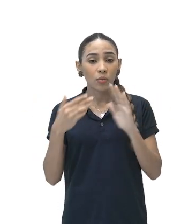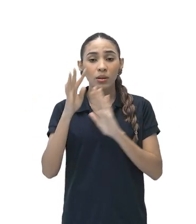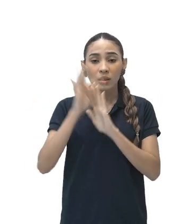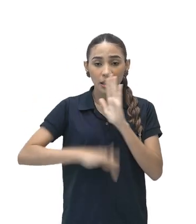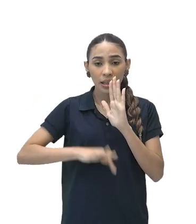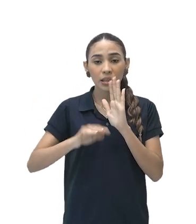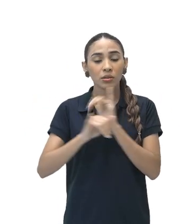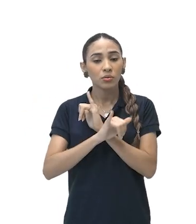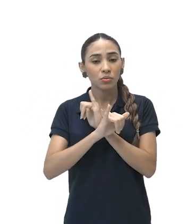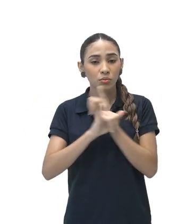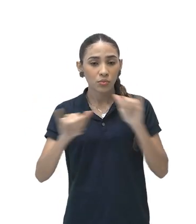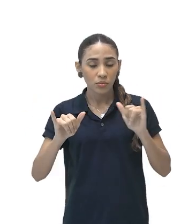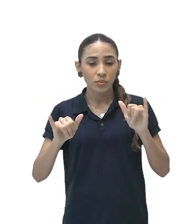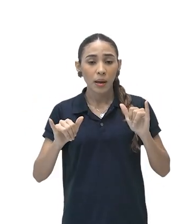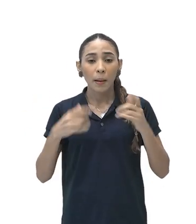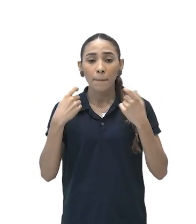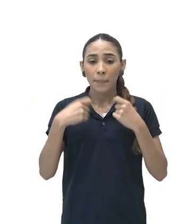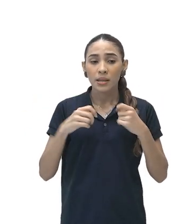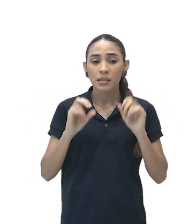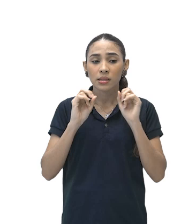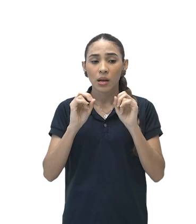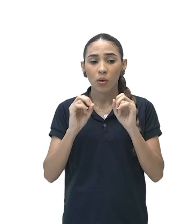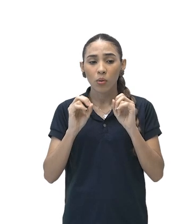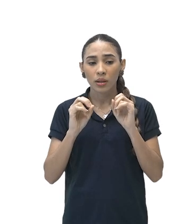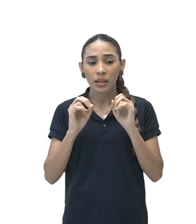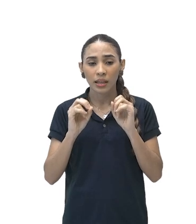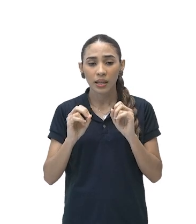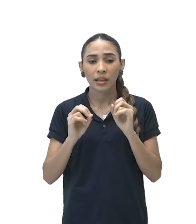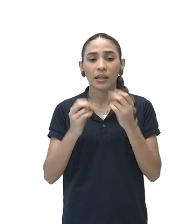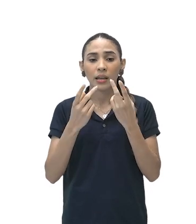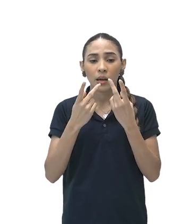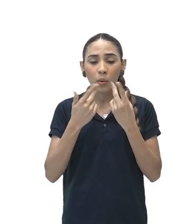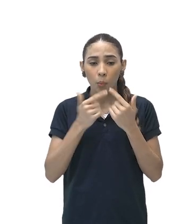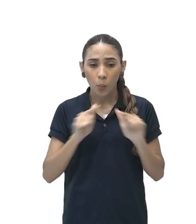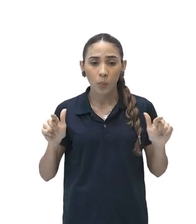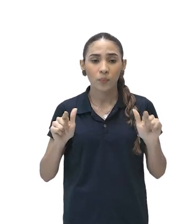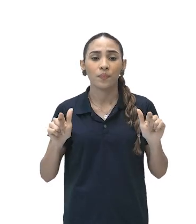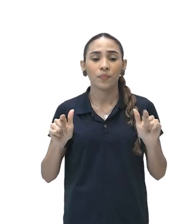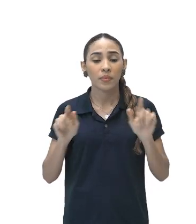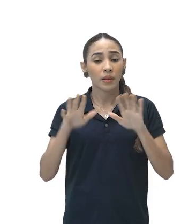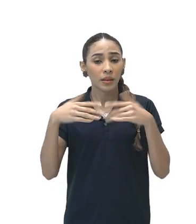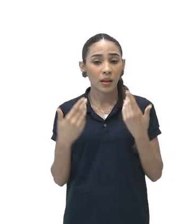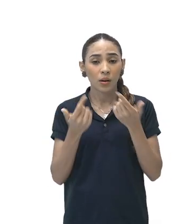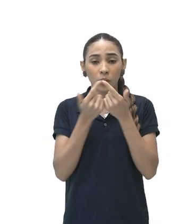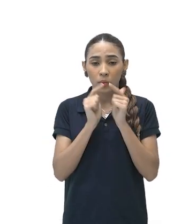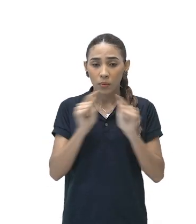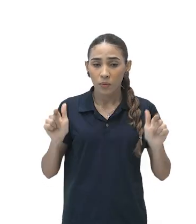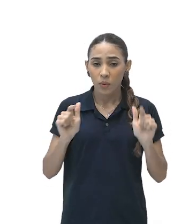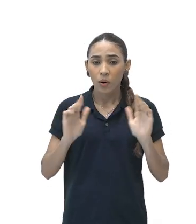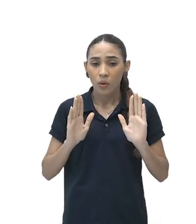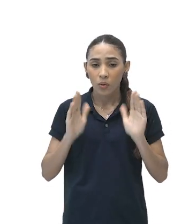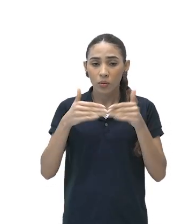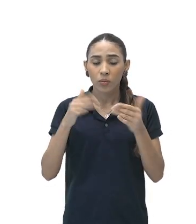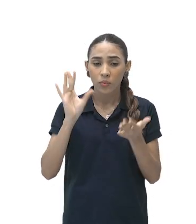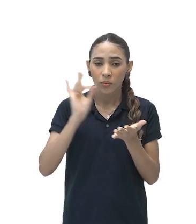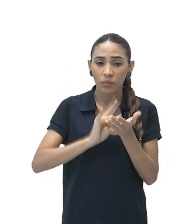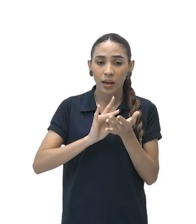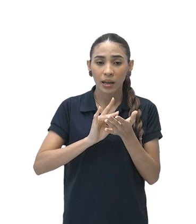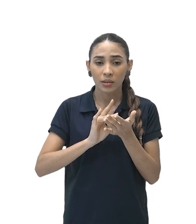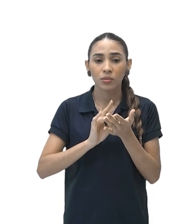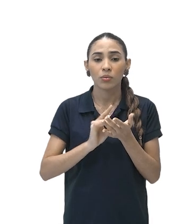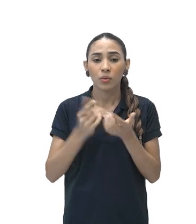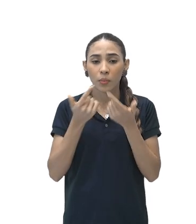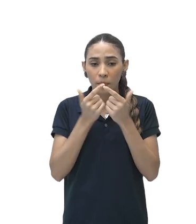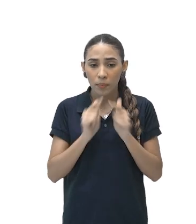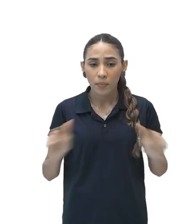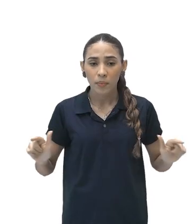noticiosos devem ser neutros, devem se centrar no fato. E a neutralidade é o máximo que